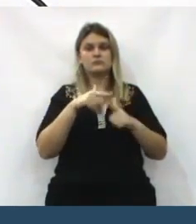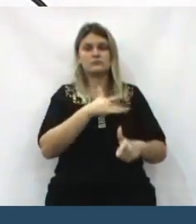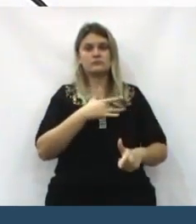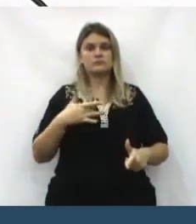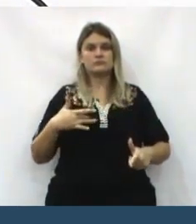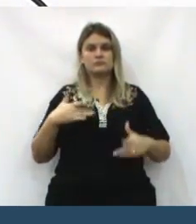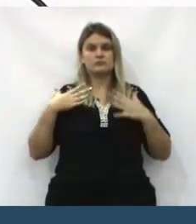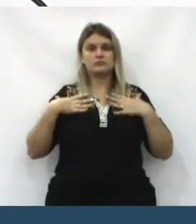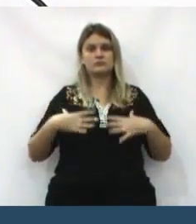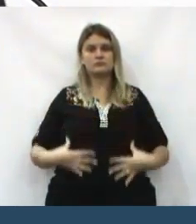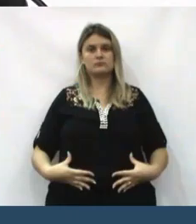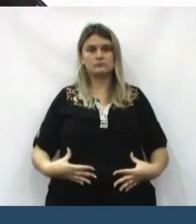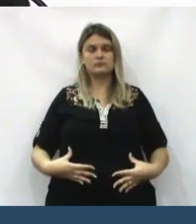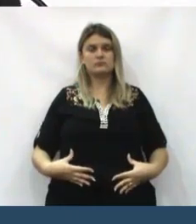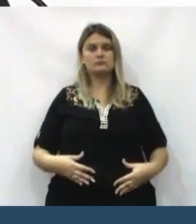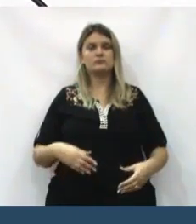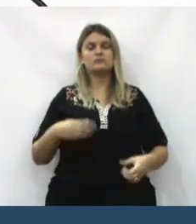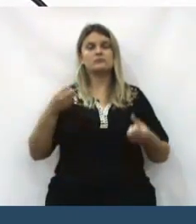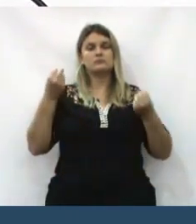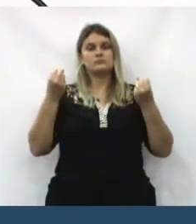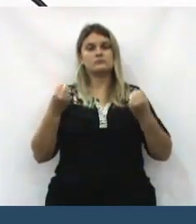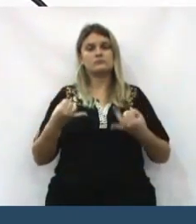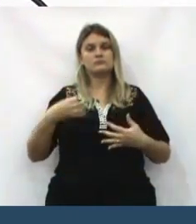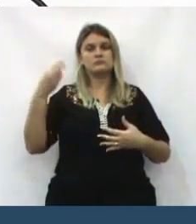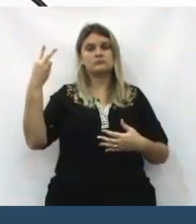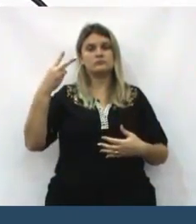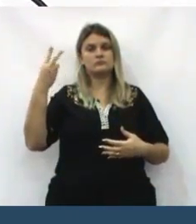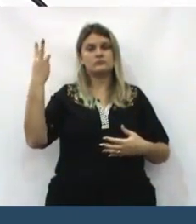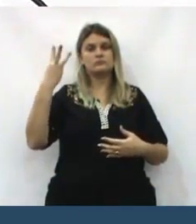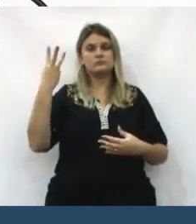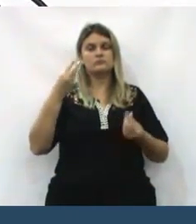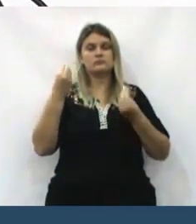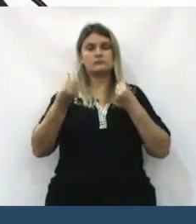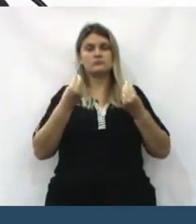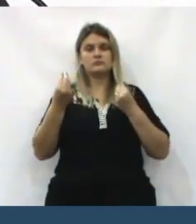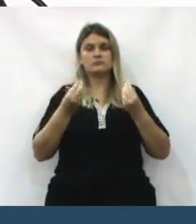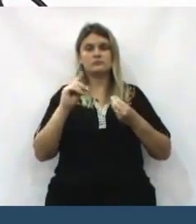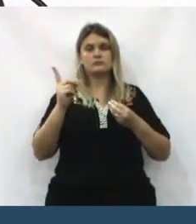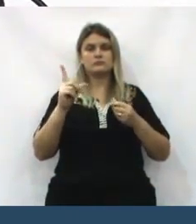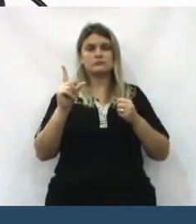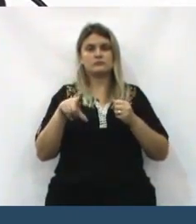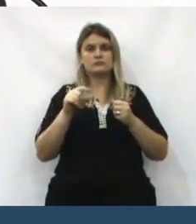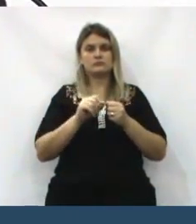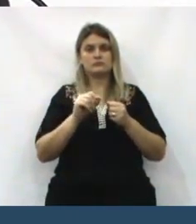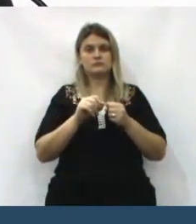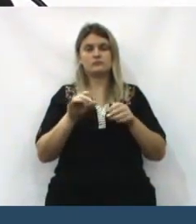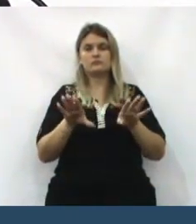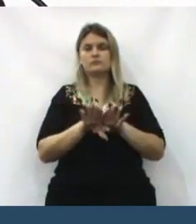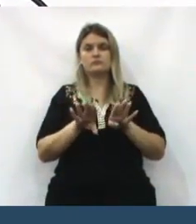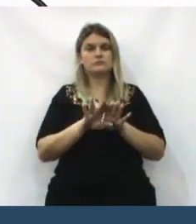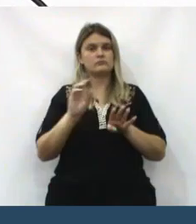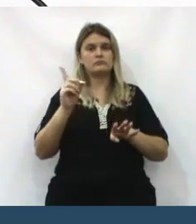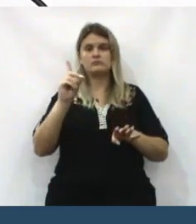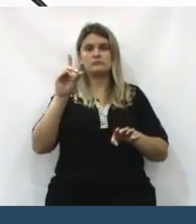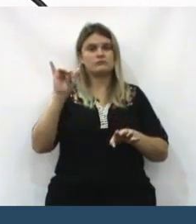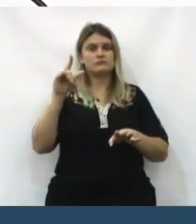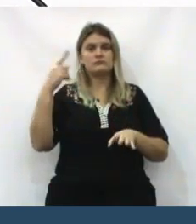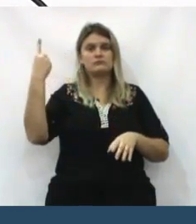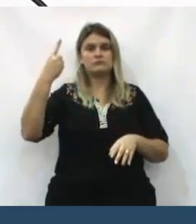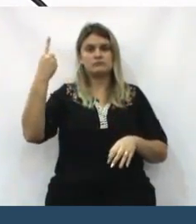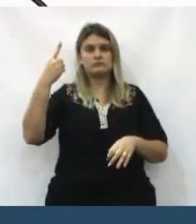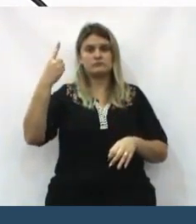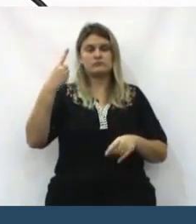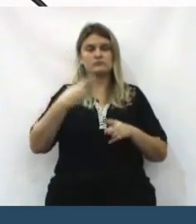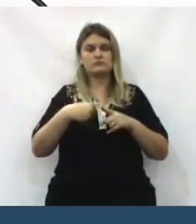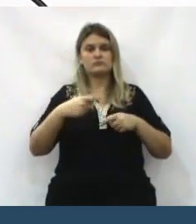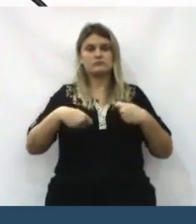e a integridade física. Terei que explicar o segundo e o terceiro para vocês verem como não está sendo cumprido e também não vai ser cumprido